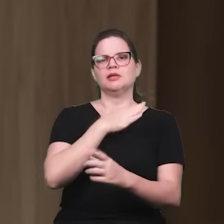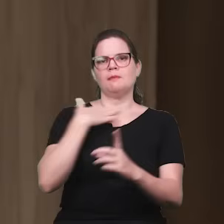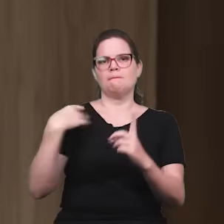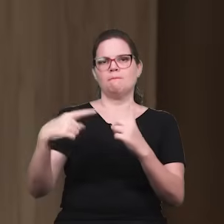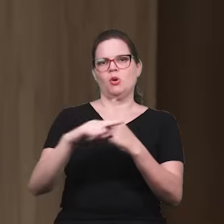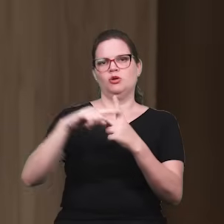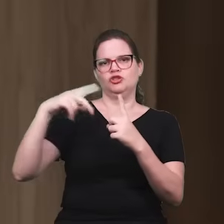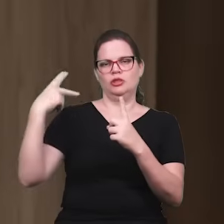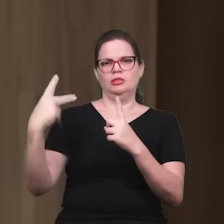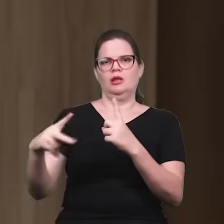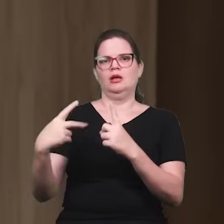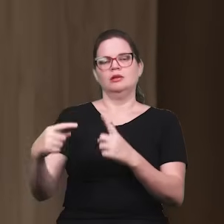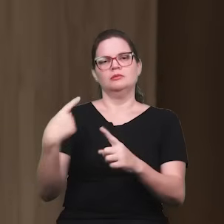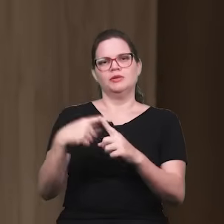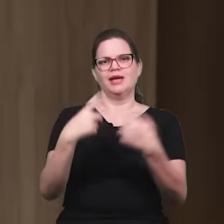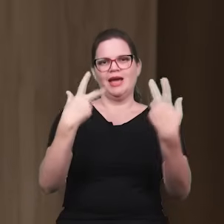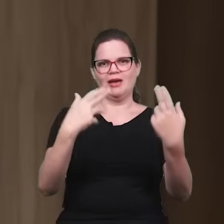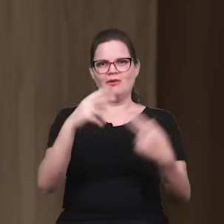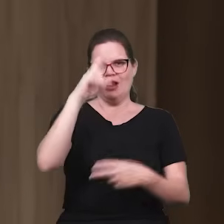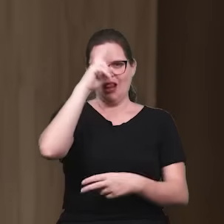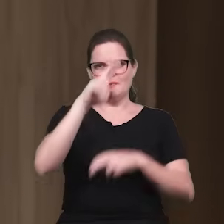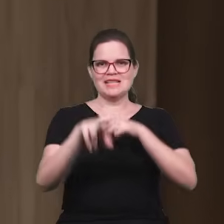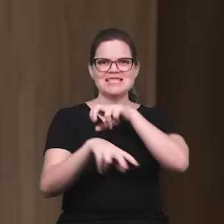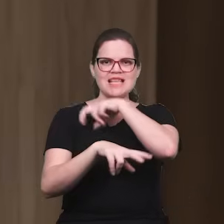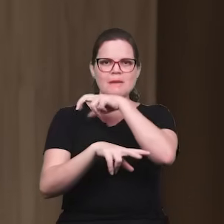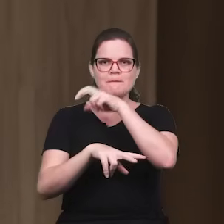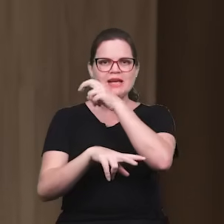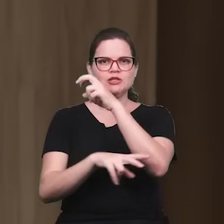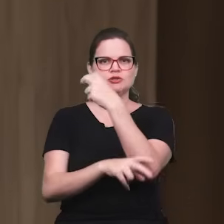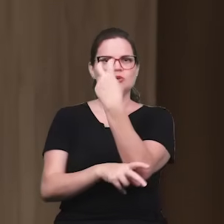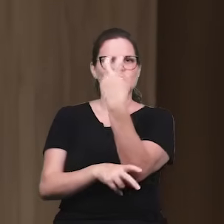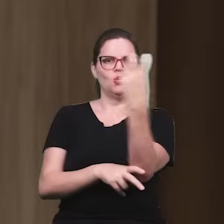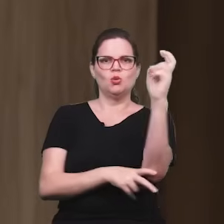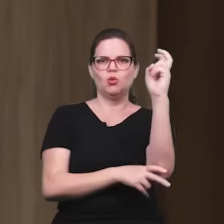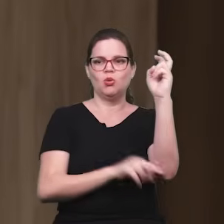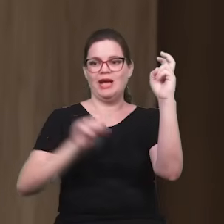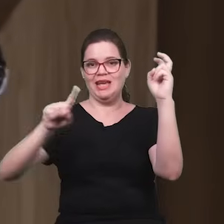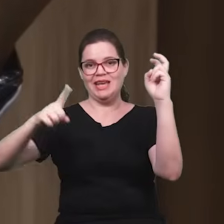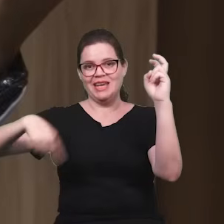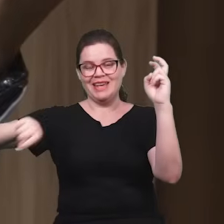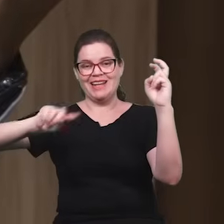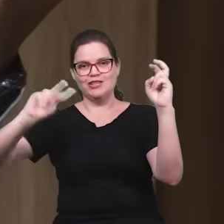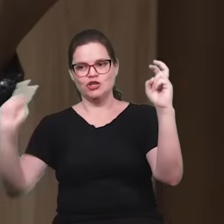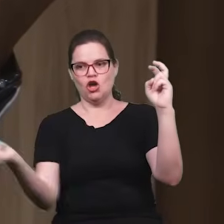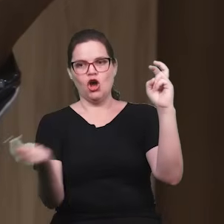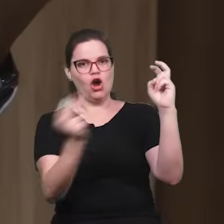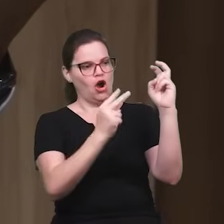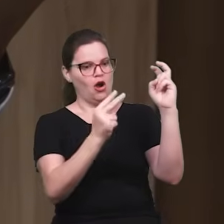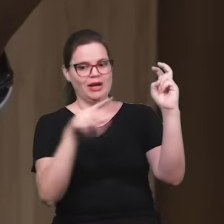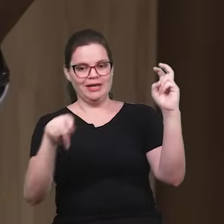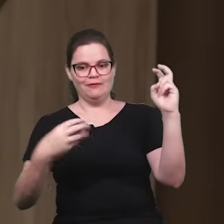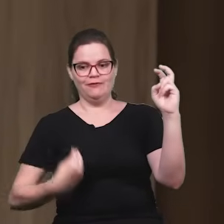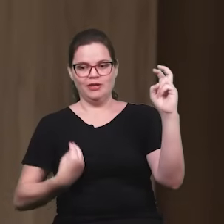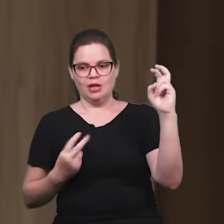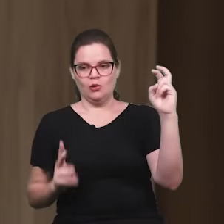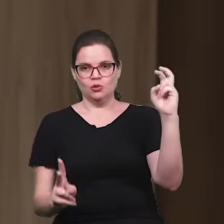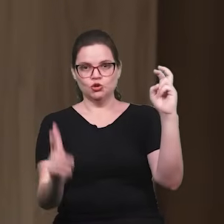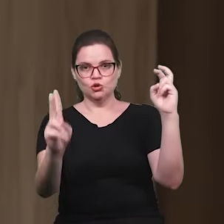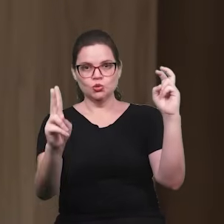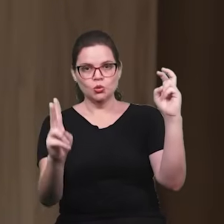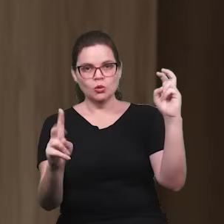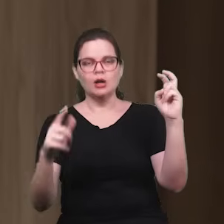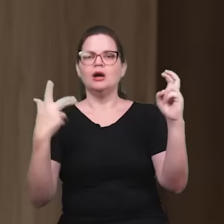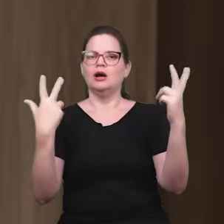a serpente que foi levantada, né, em proveito da sua salvação, né? Então,